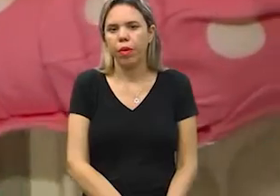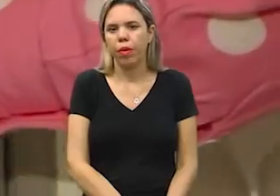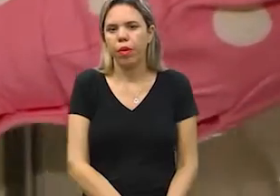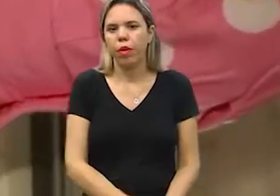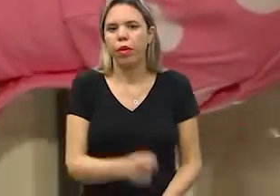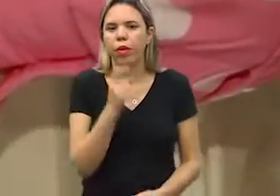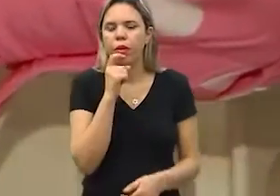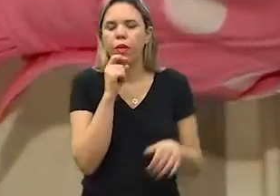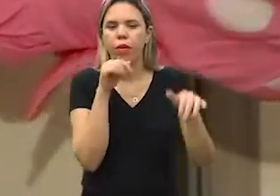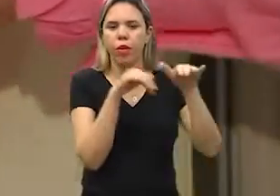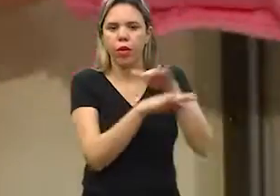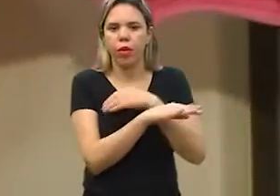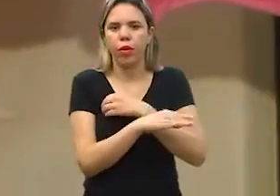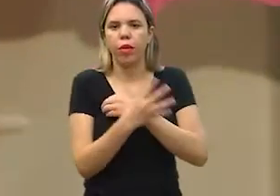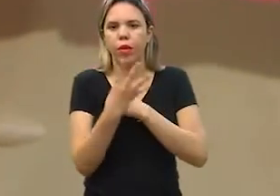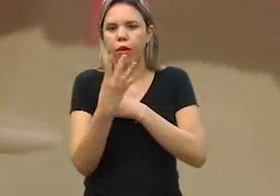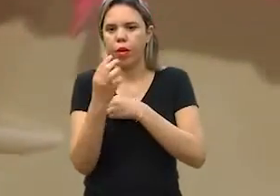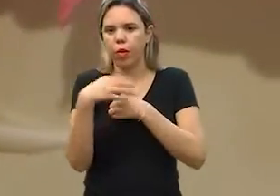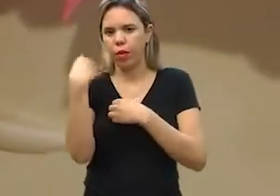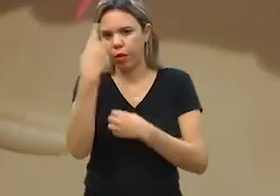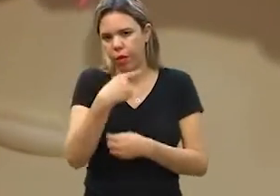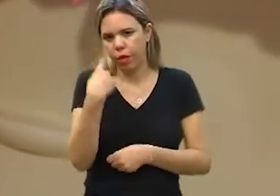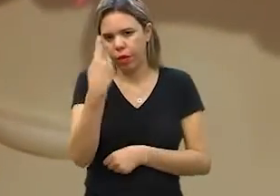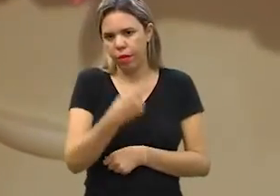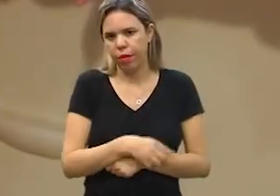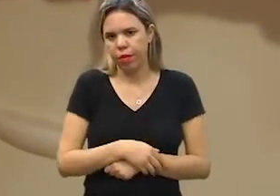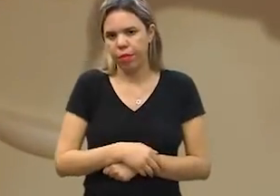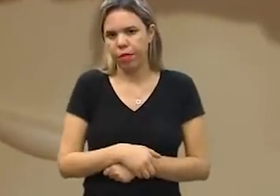E leve para a geladeira por 4 horas.